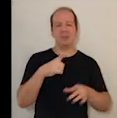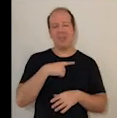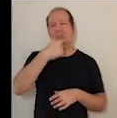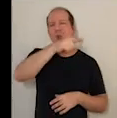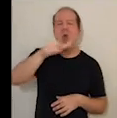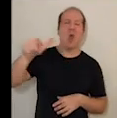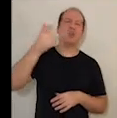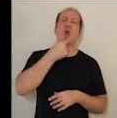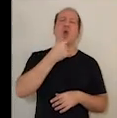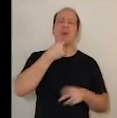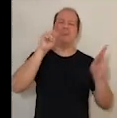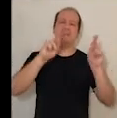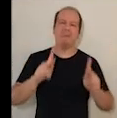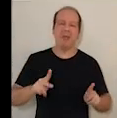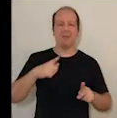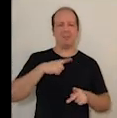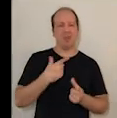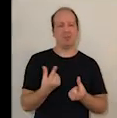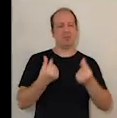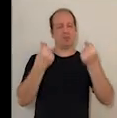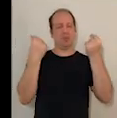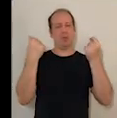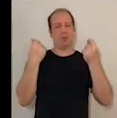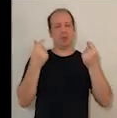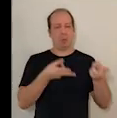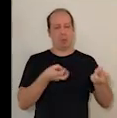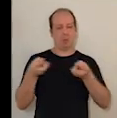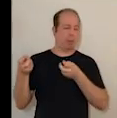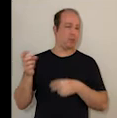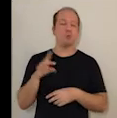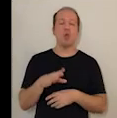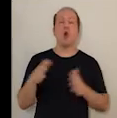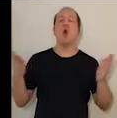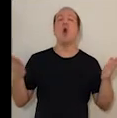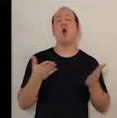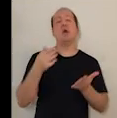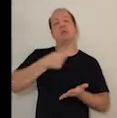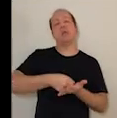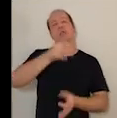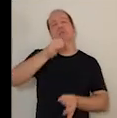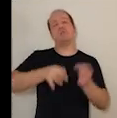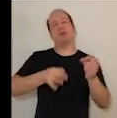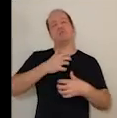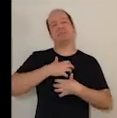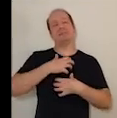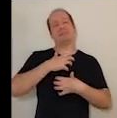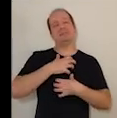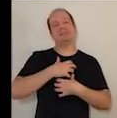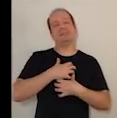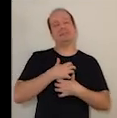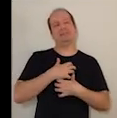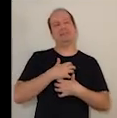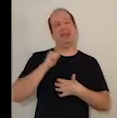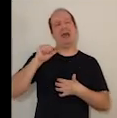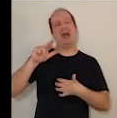paz, usufrua do seu dinheiro e refresque sua vesícula. Hoje no tribunal eu senti uma corrente de ar gelado ao redor